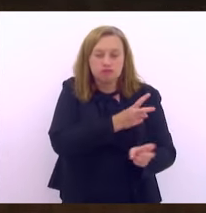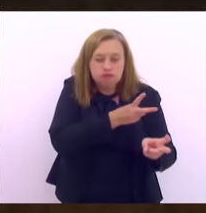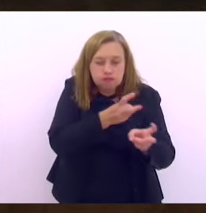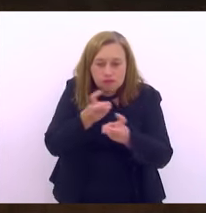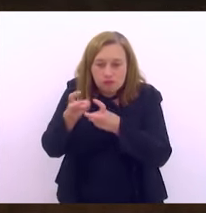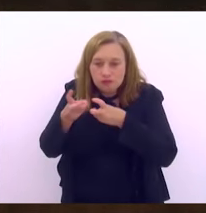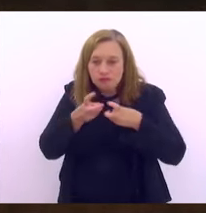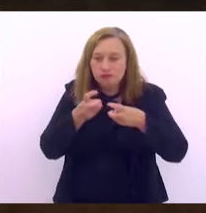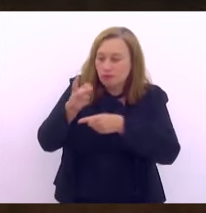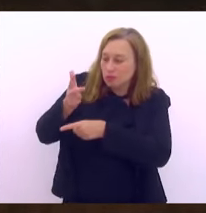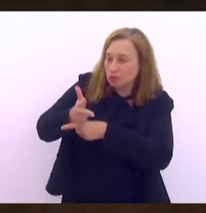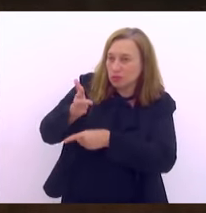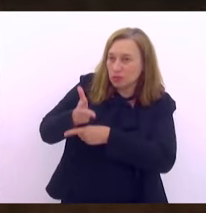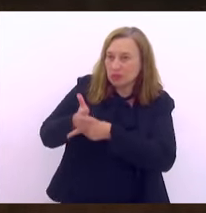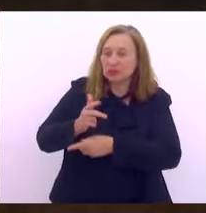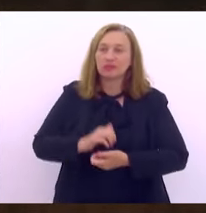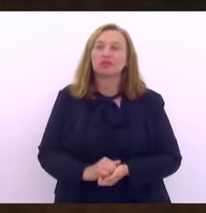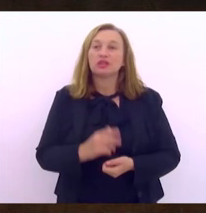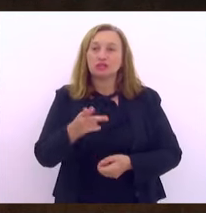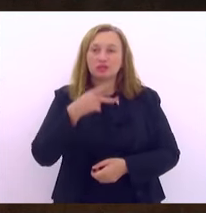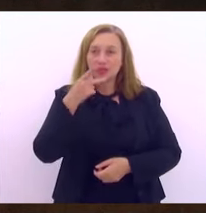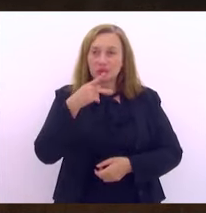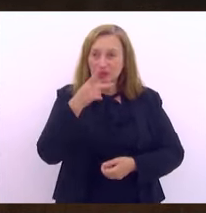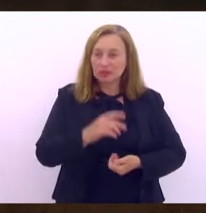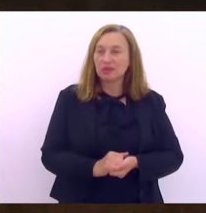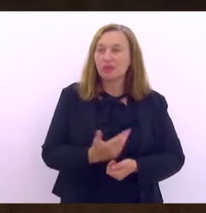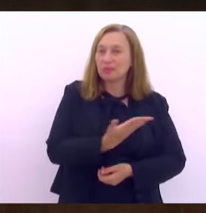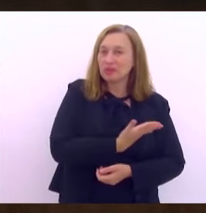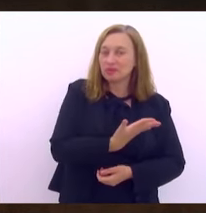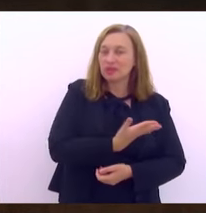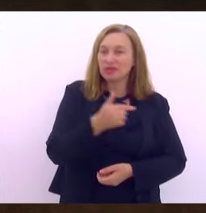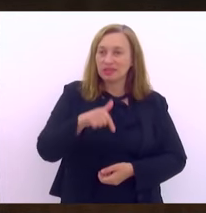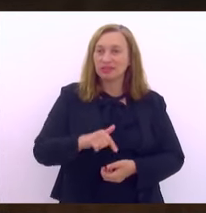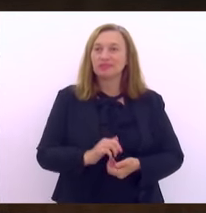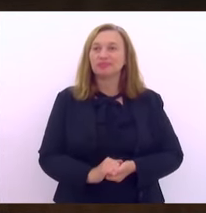absurdo. Como muito bem colocou meu amigo aqui,